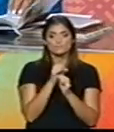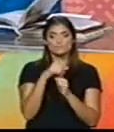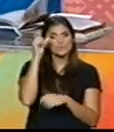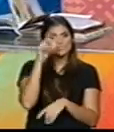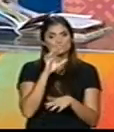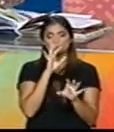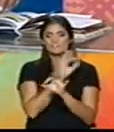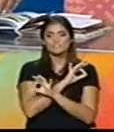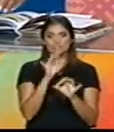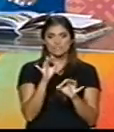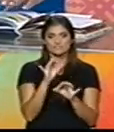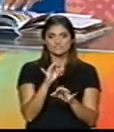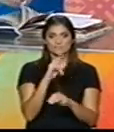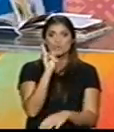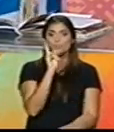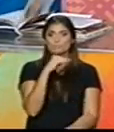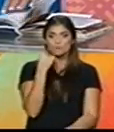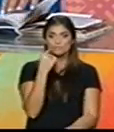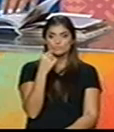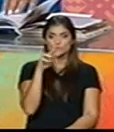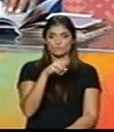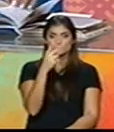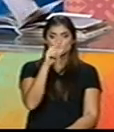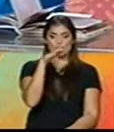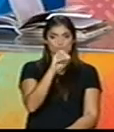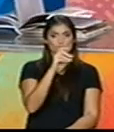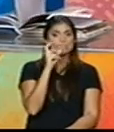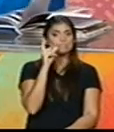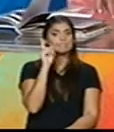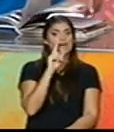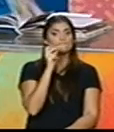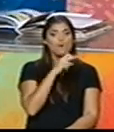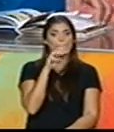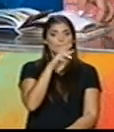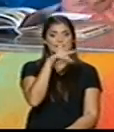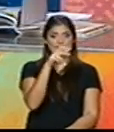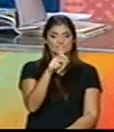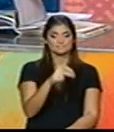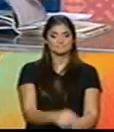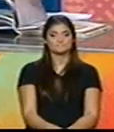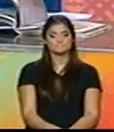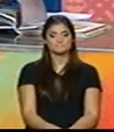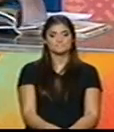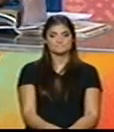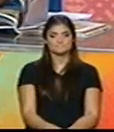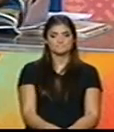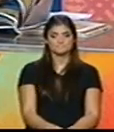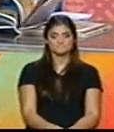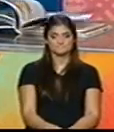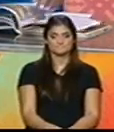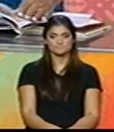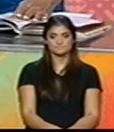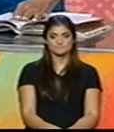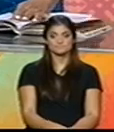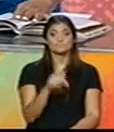história maravilhosa. Bolo? Bolo mulato da avó Maria. Bolo mulato da avó Maria. É o bolo.